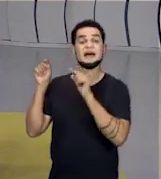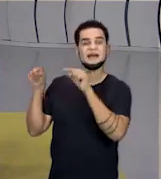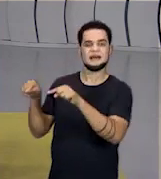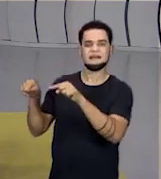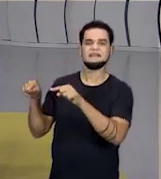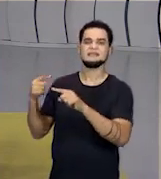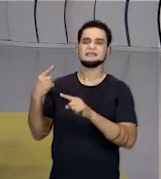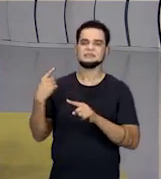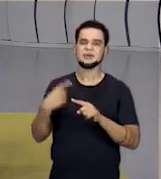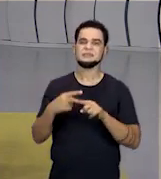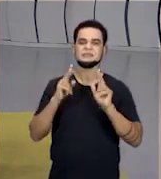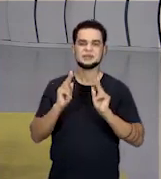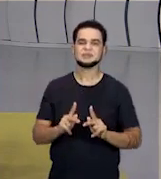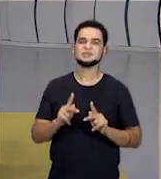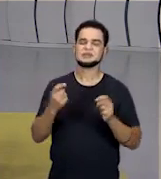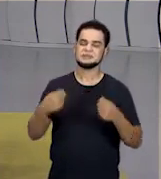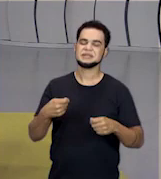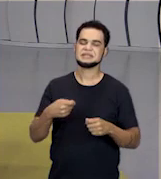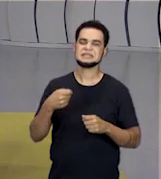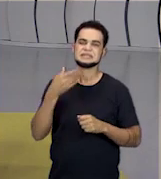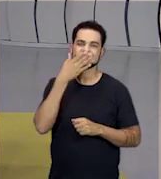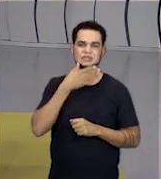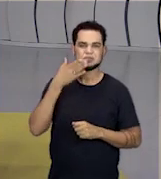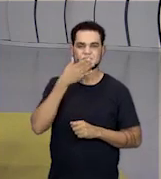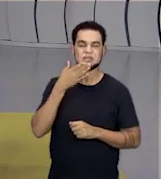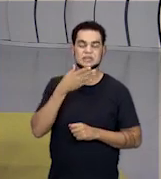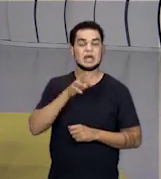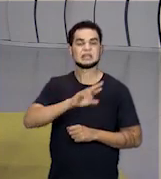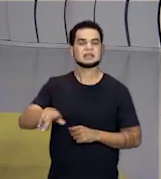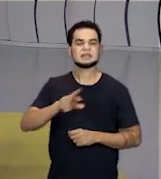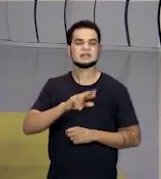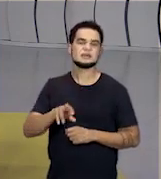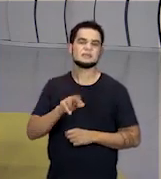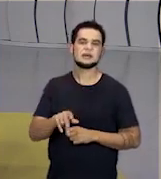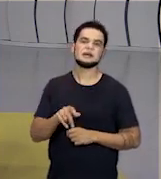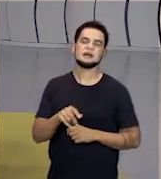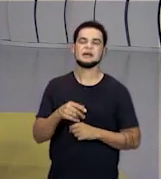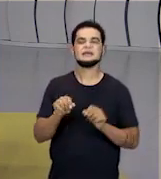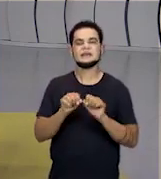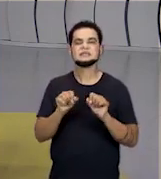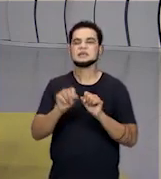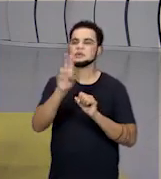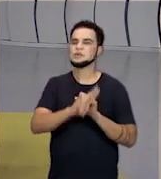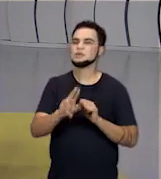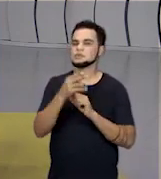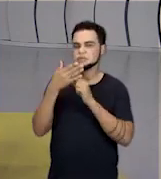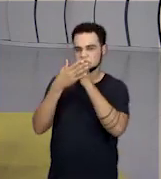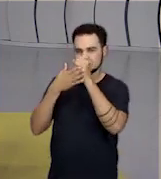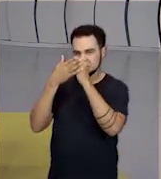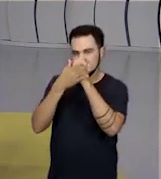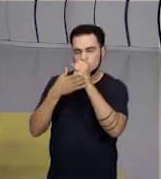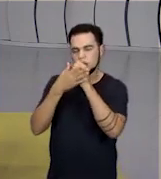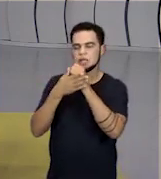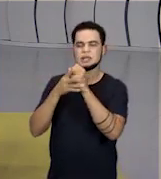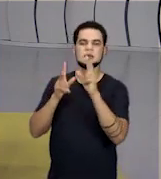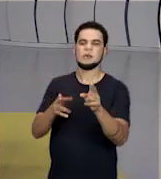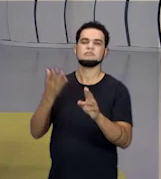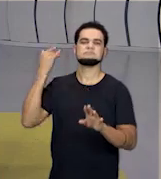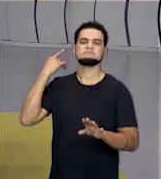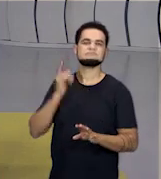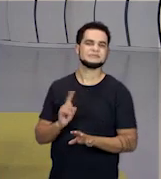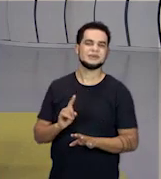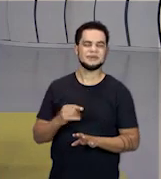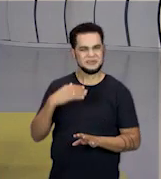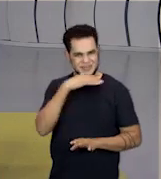necessitam, então, da insulina. E não mais fazer o uso da insulina suína igual acontecia. Olha que interessante aí a questão